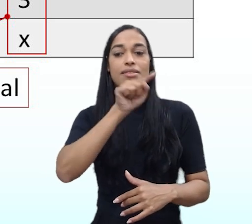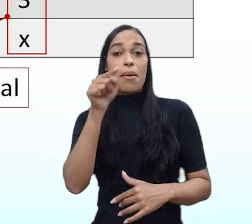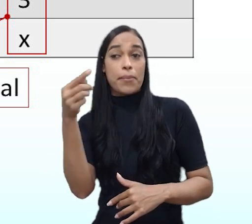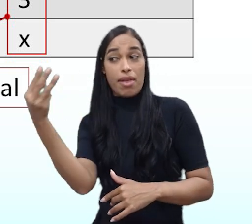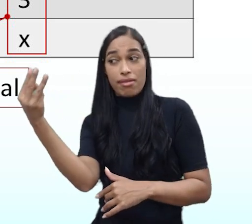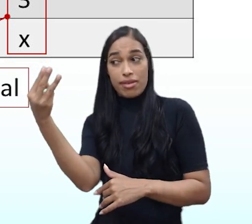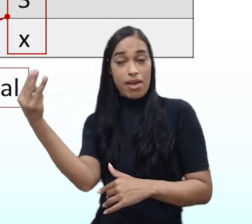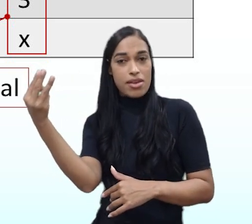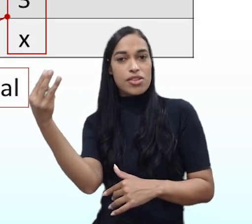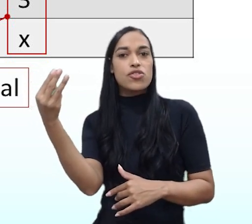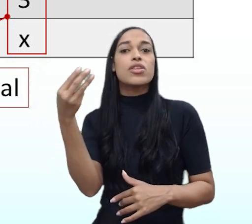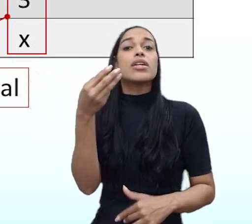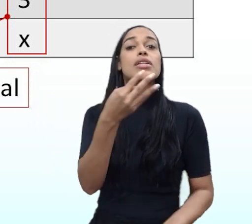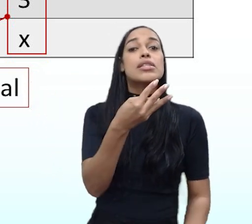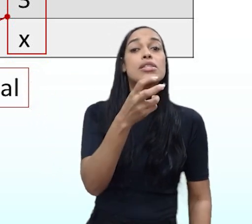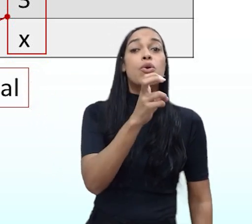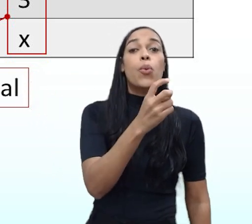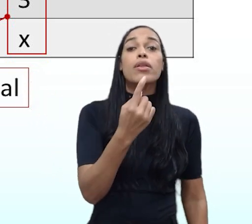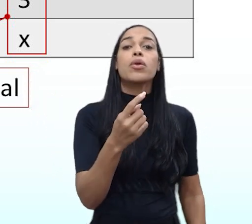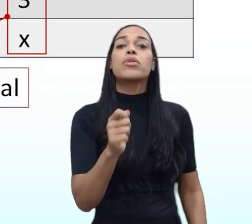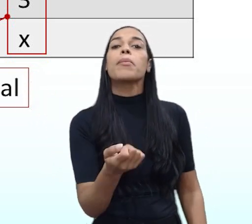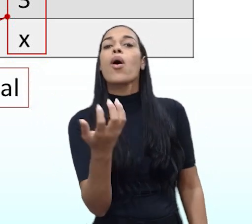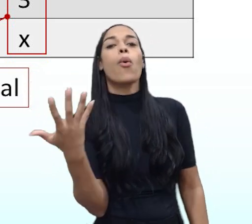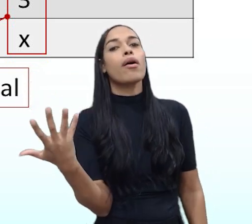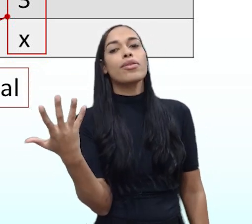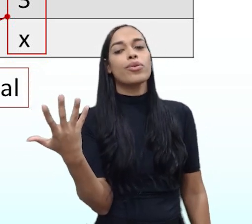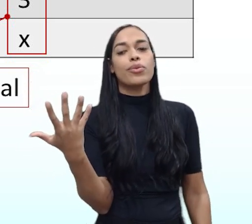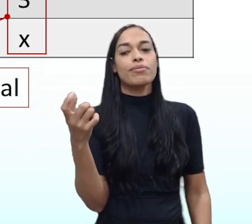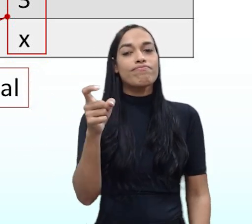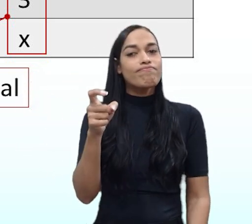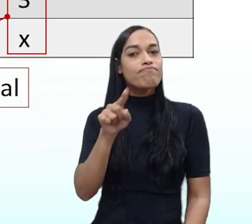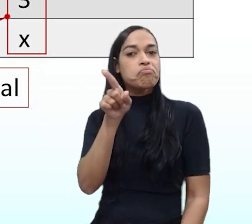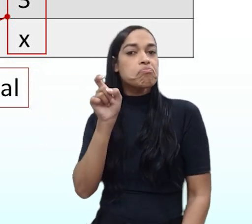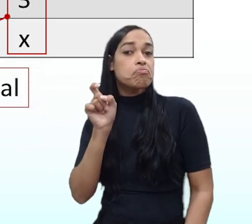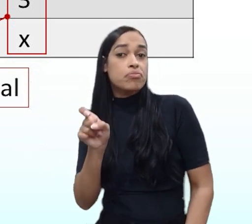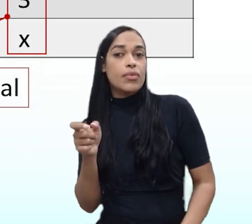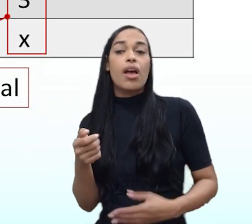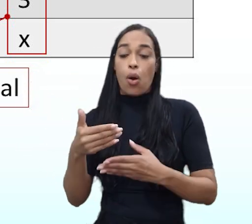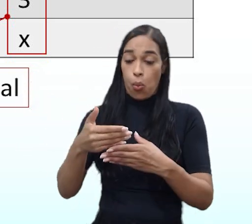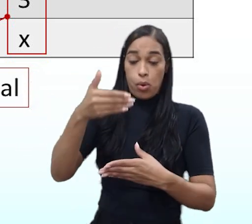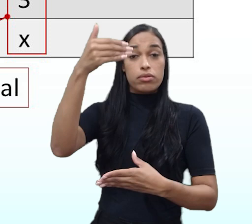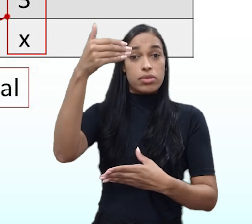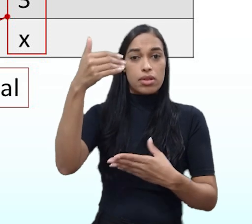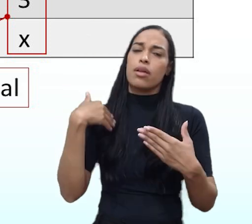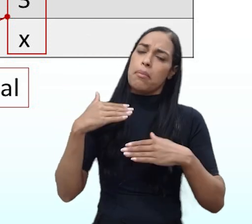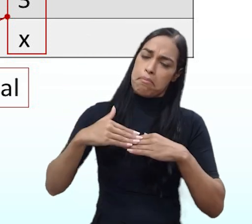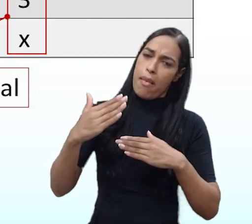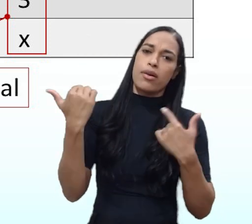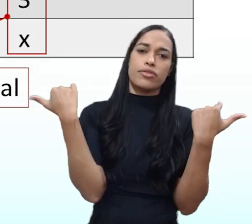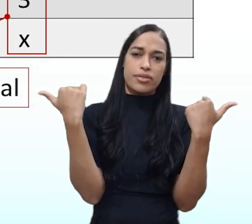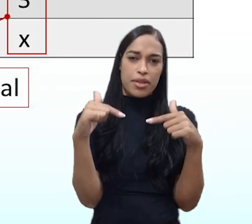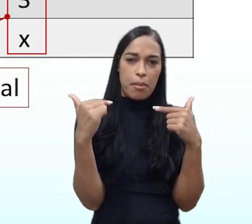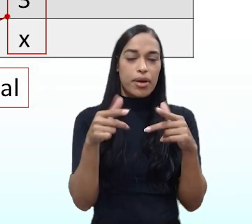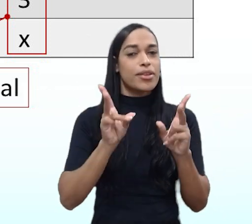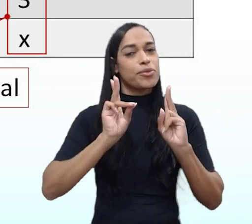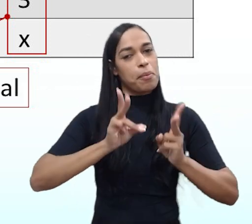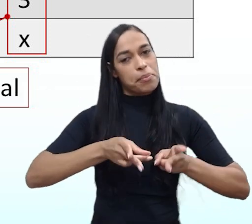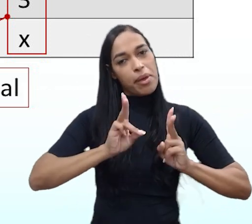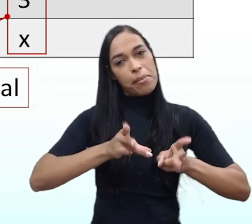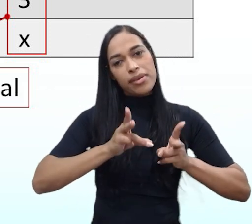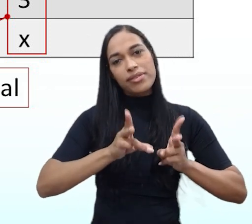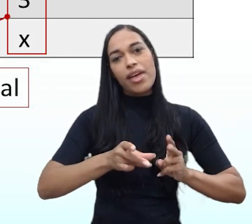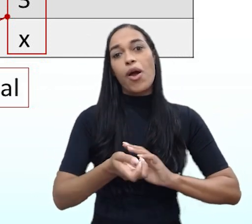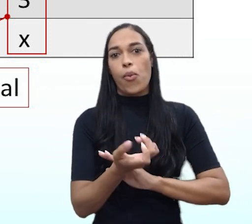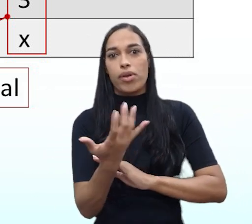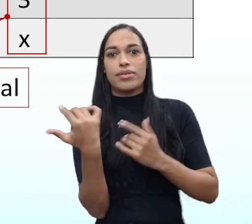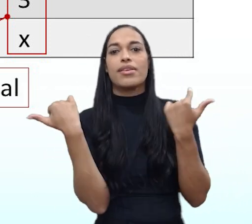51 vai estar para quanto? Maior, é inversamente proporcional. Maior quantidade de muro, maior trabalhador para